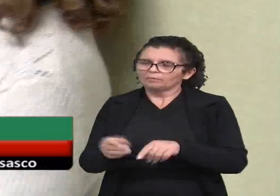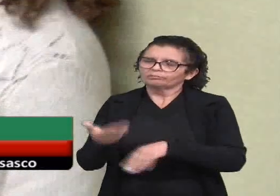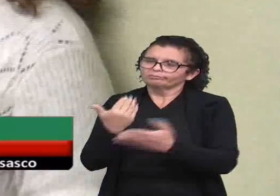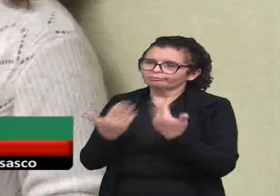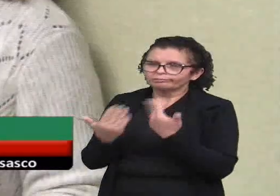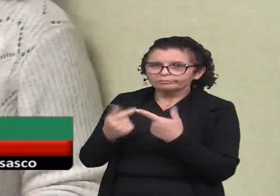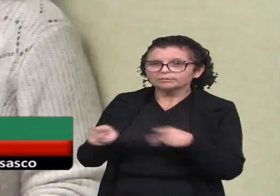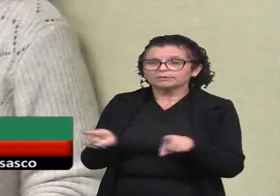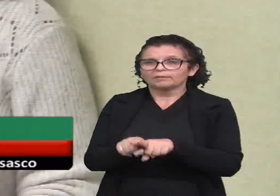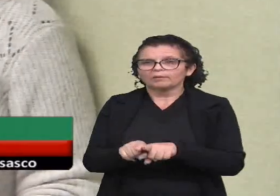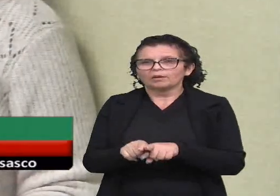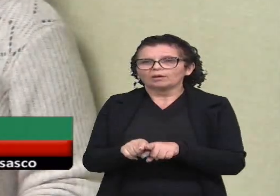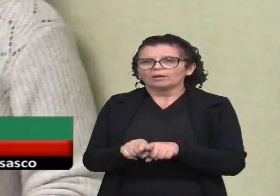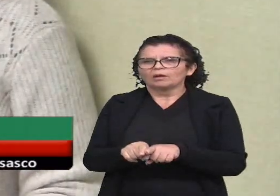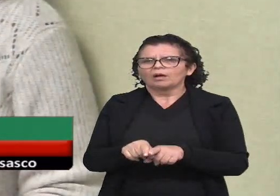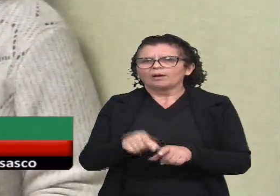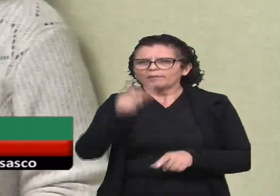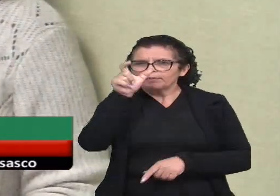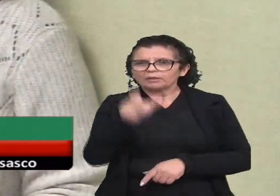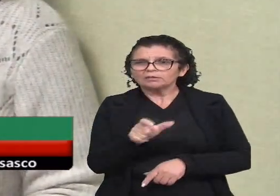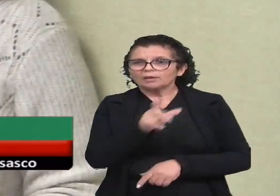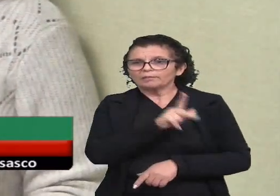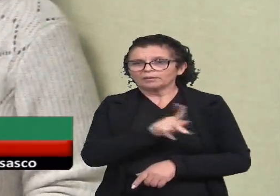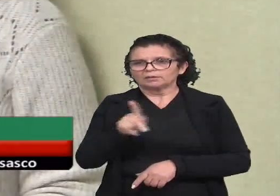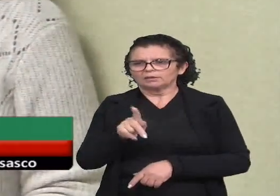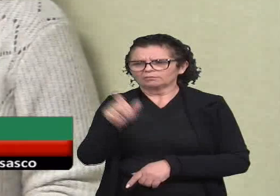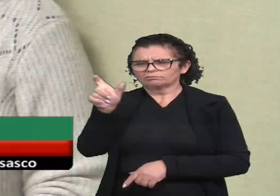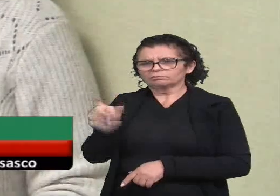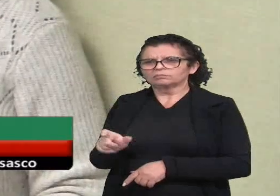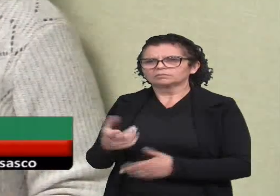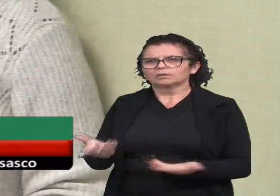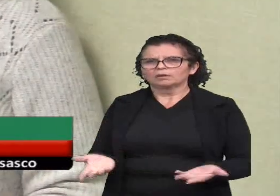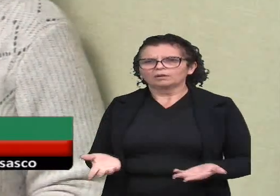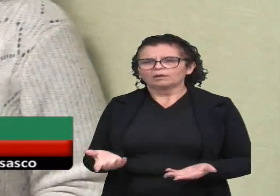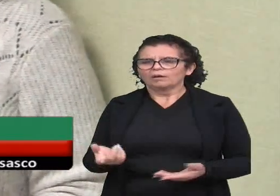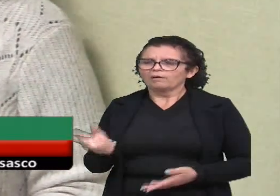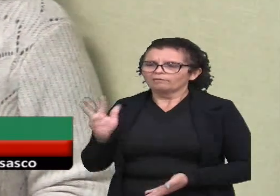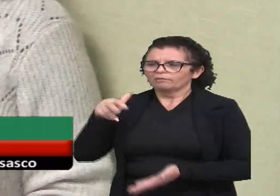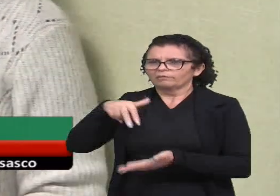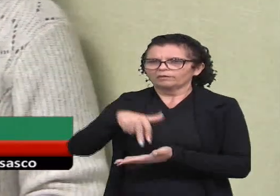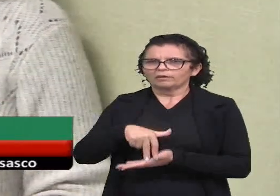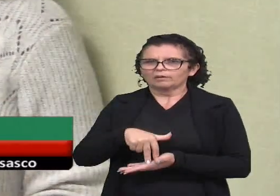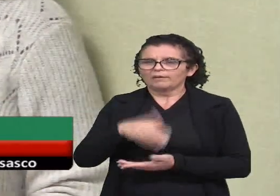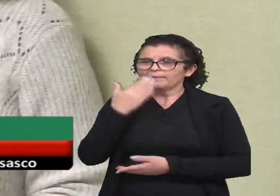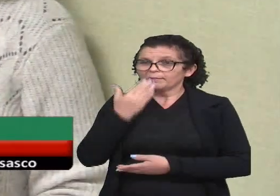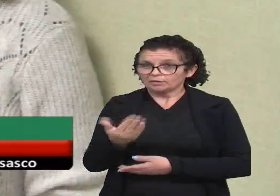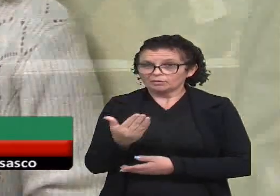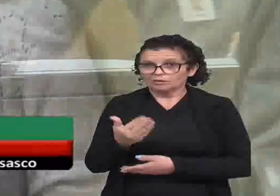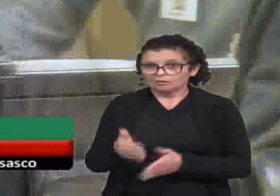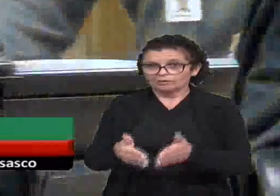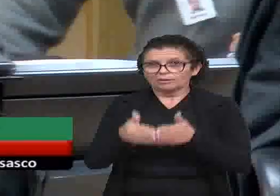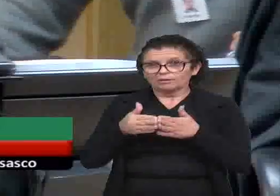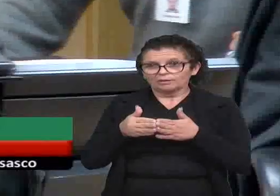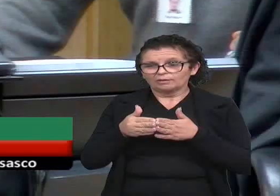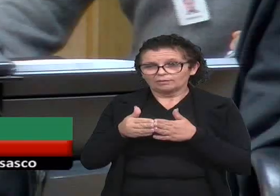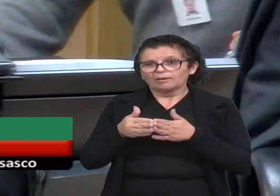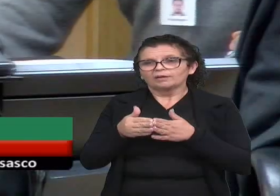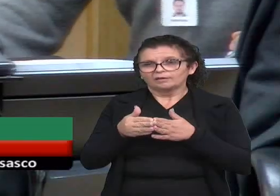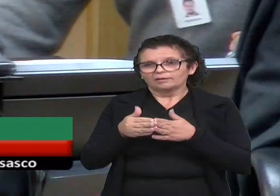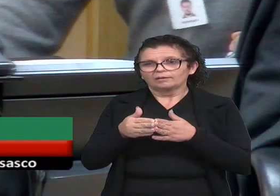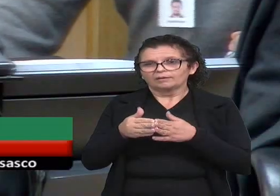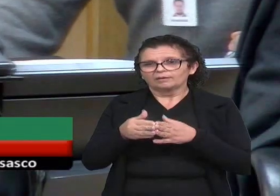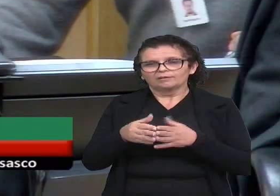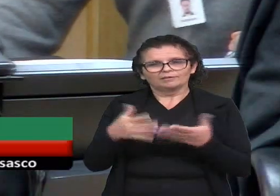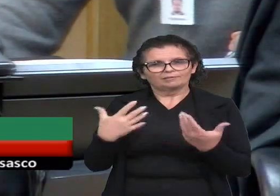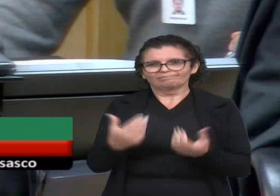isso. É com relação à postura dessa presidência. Porque daí o vereador vem aqui, pede uma questão de ordem, que a gente já sabe que é